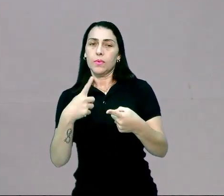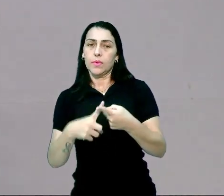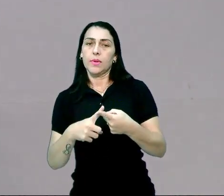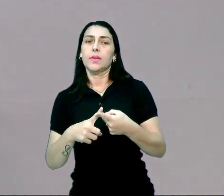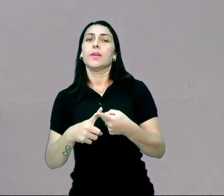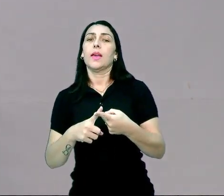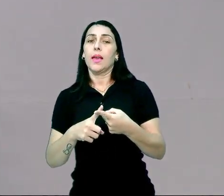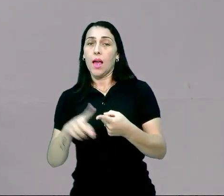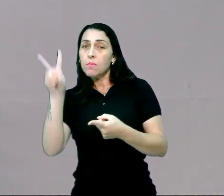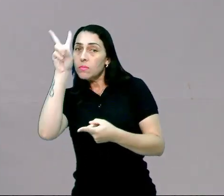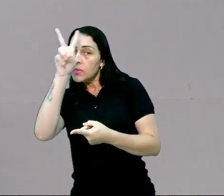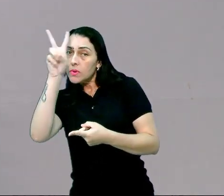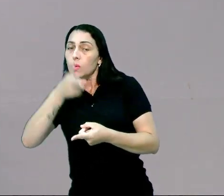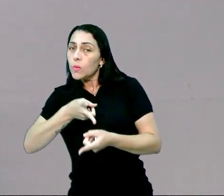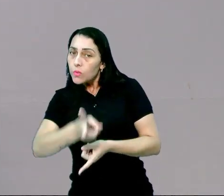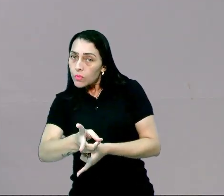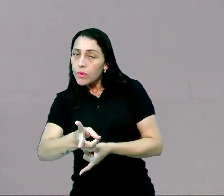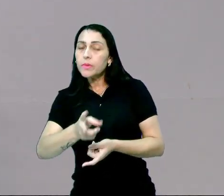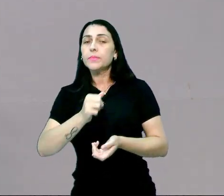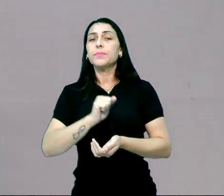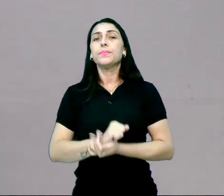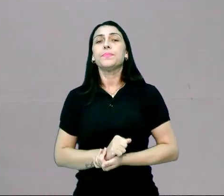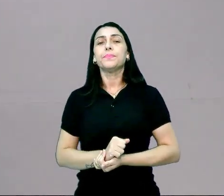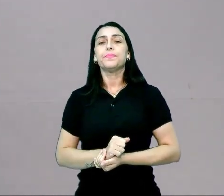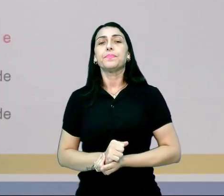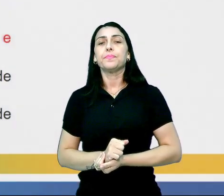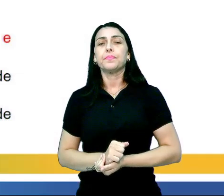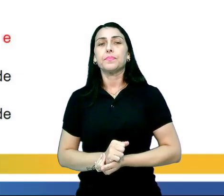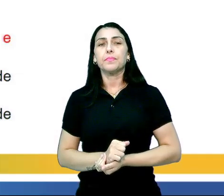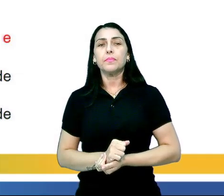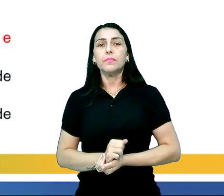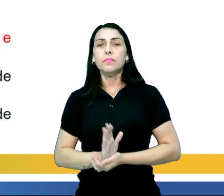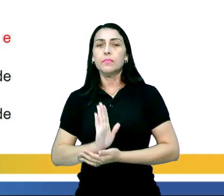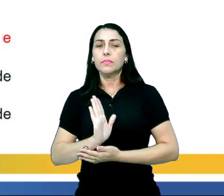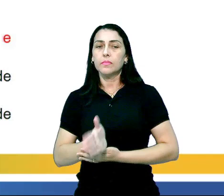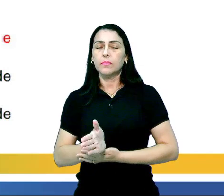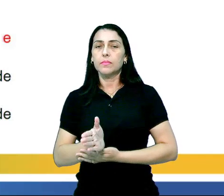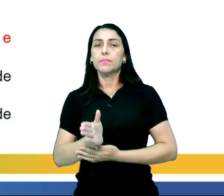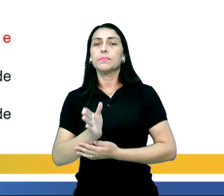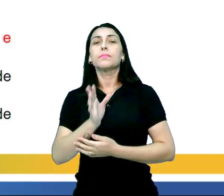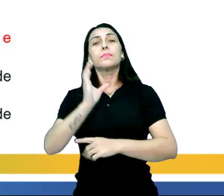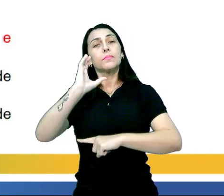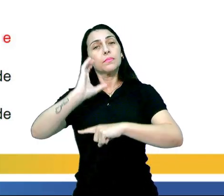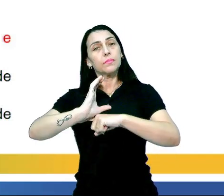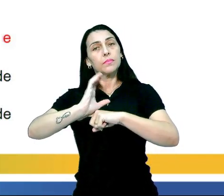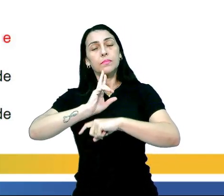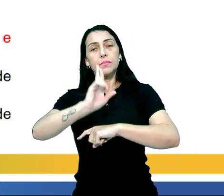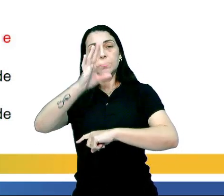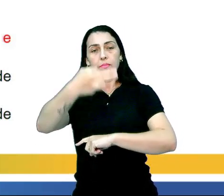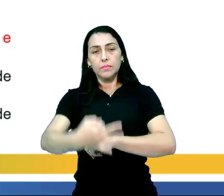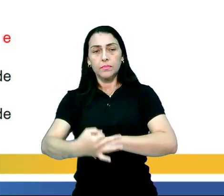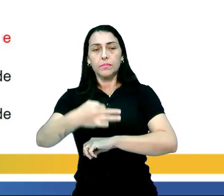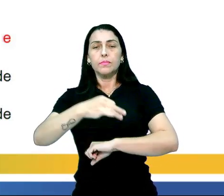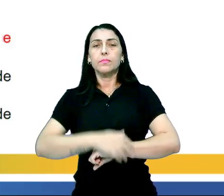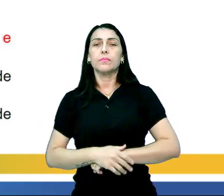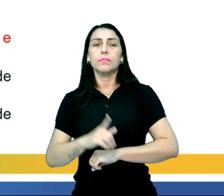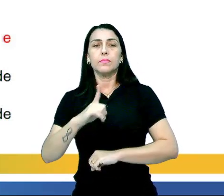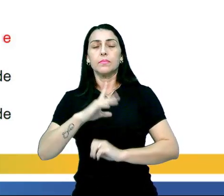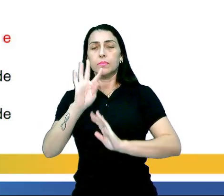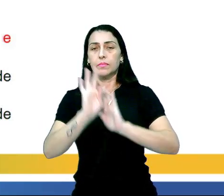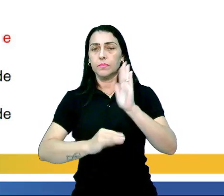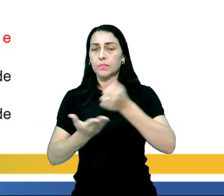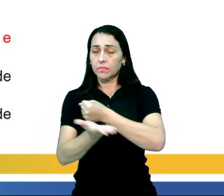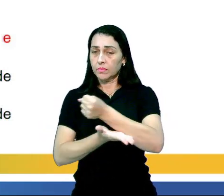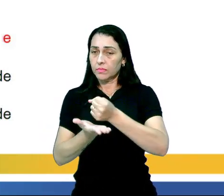a manutenção histórica. Tranquilo? Beleza? Vamos avançar. A gente já está aí o gabarito mais uma vez, para quem ficou na dúvida. Aqui tem um texto básico,